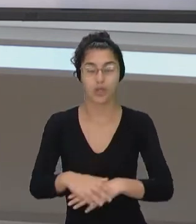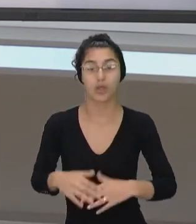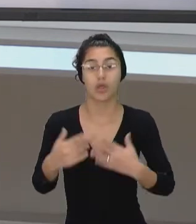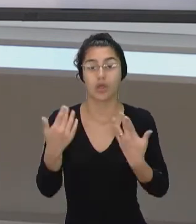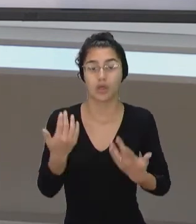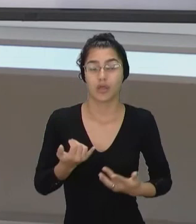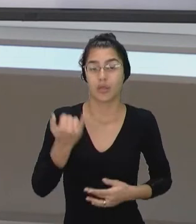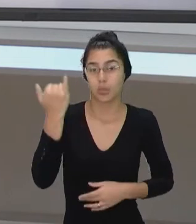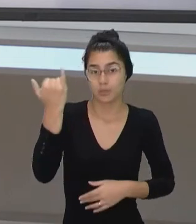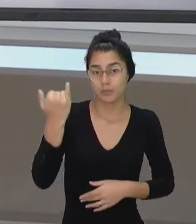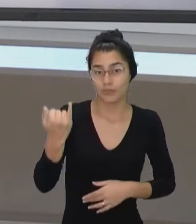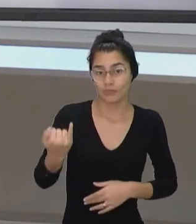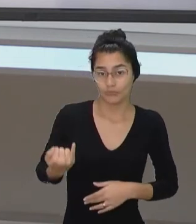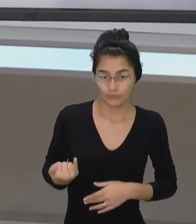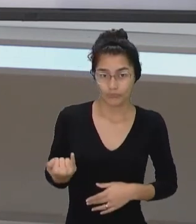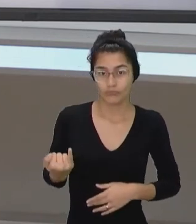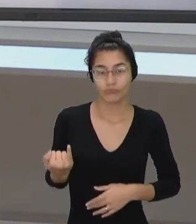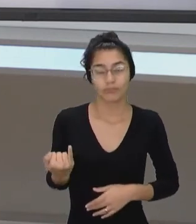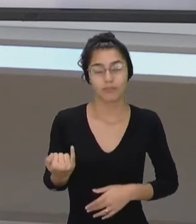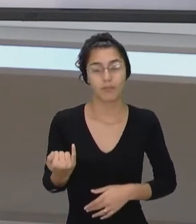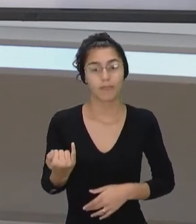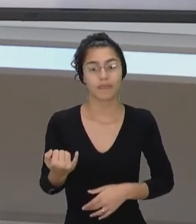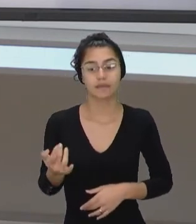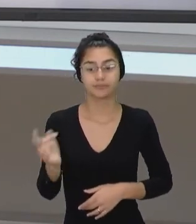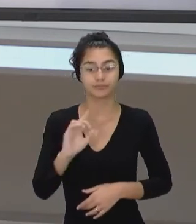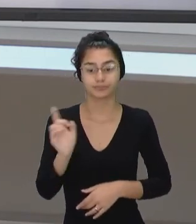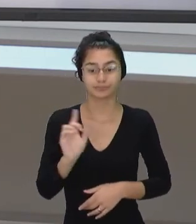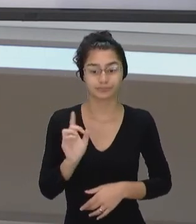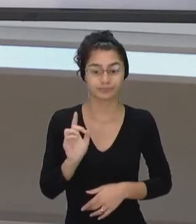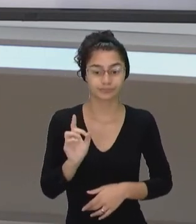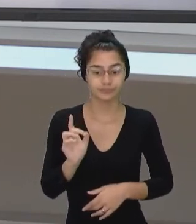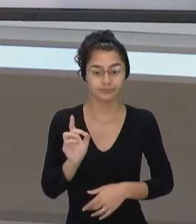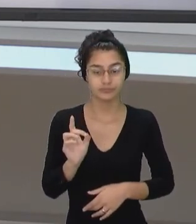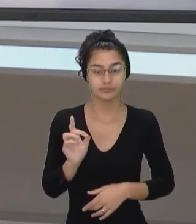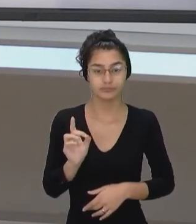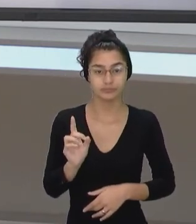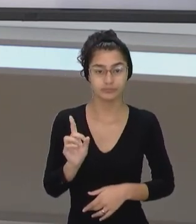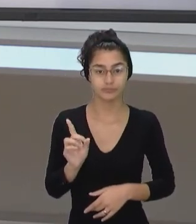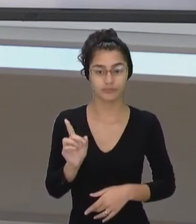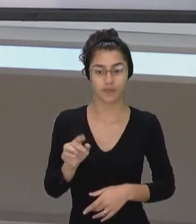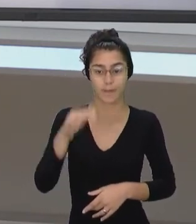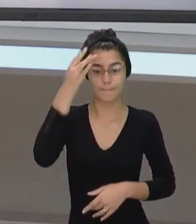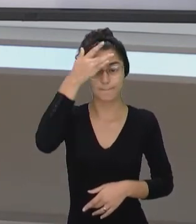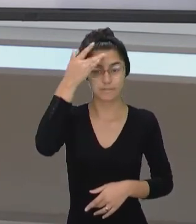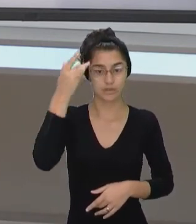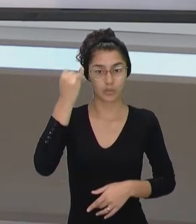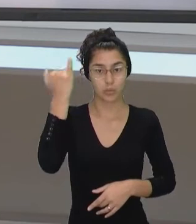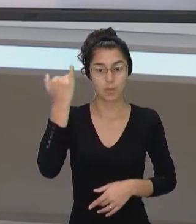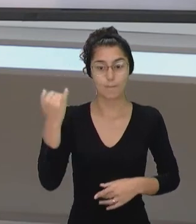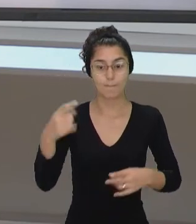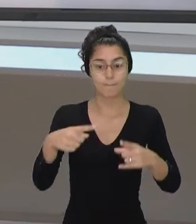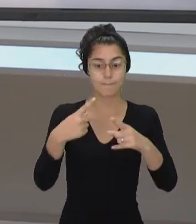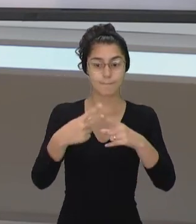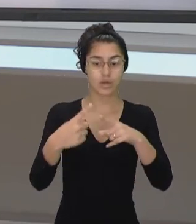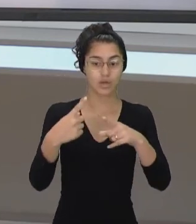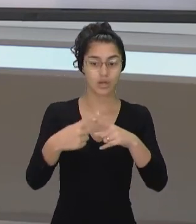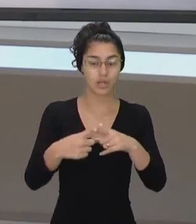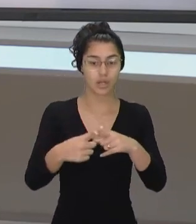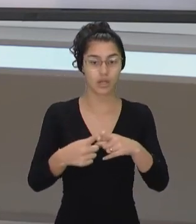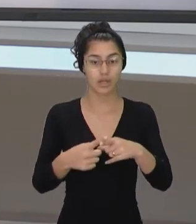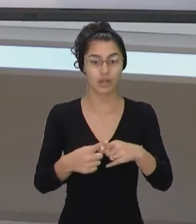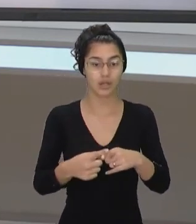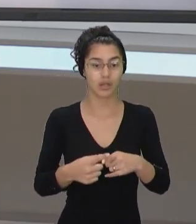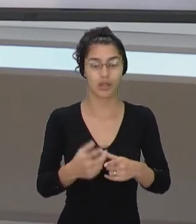No caso aí da desnutrição, então não necessariamente a pessoa é desnutrida porque ela